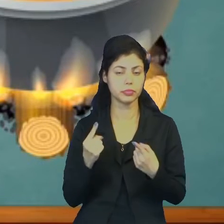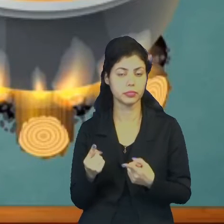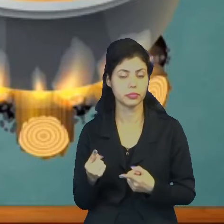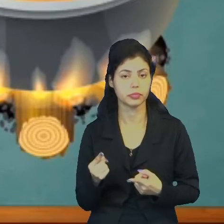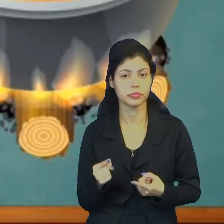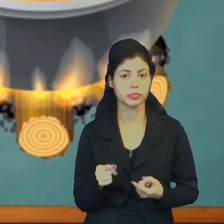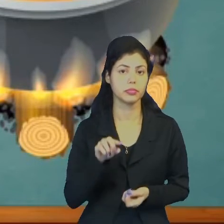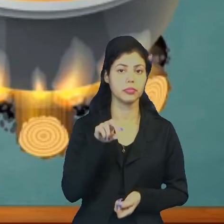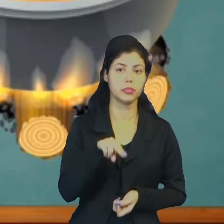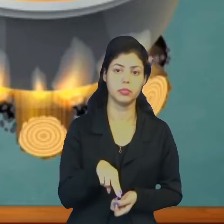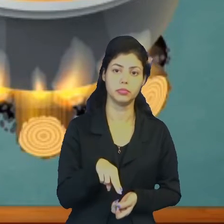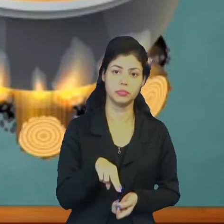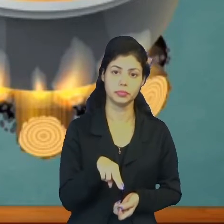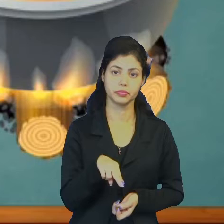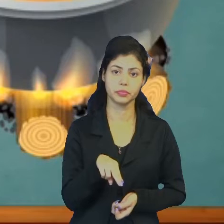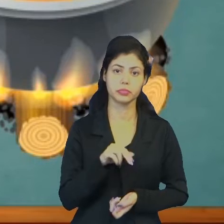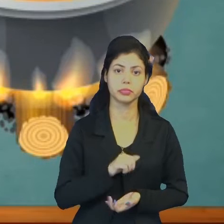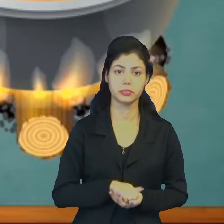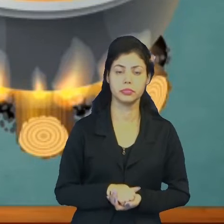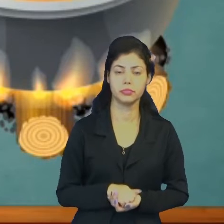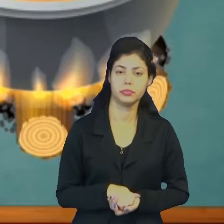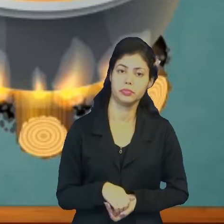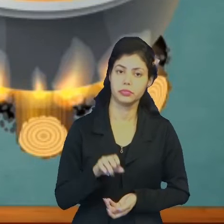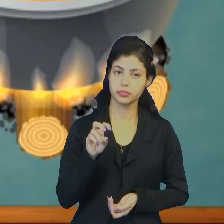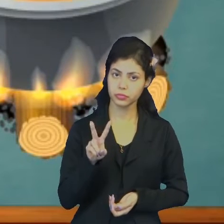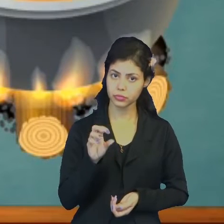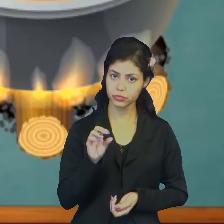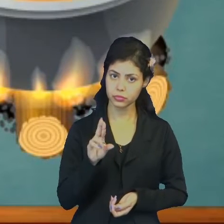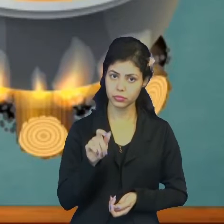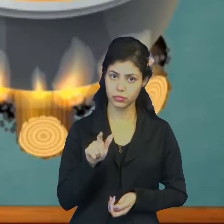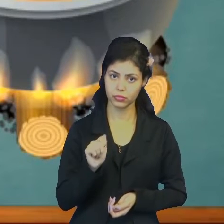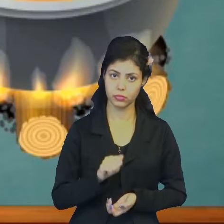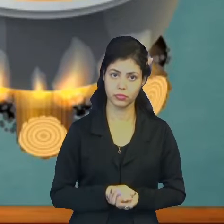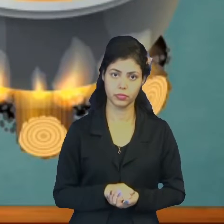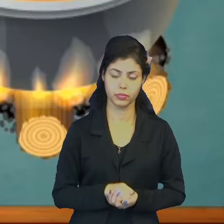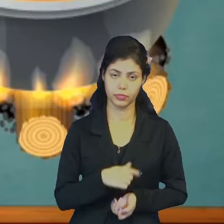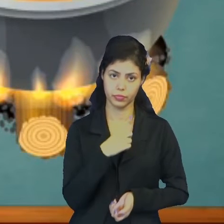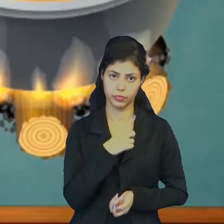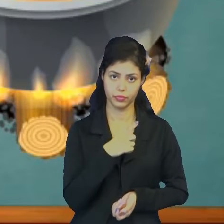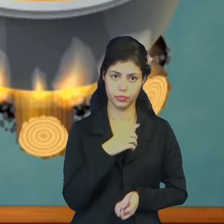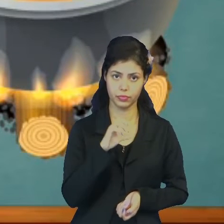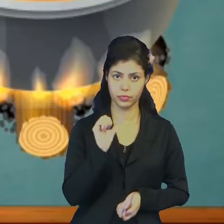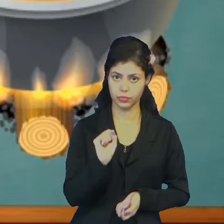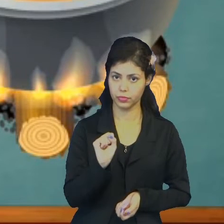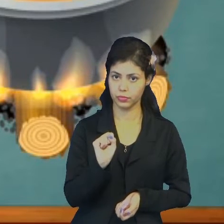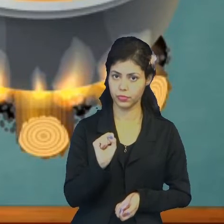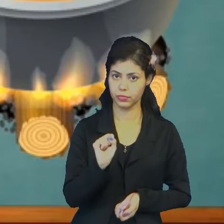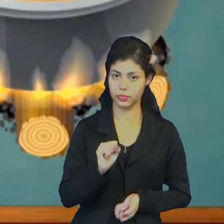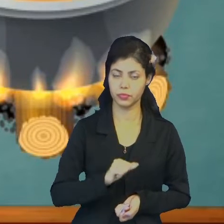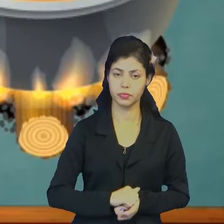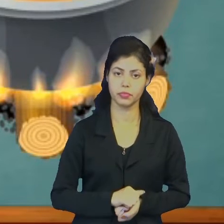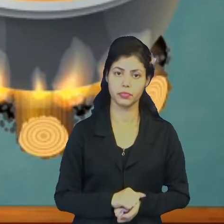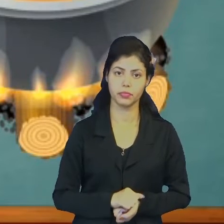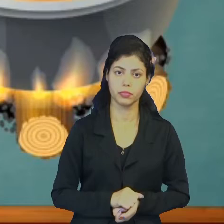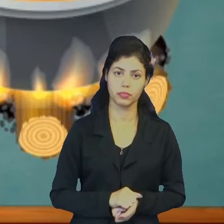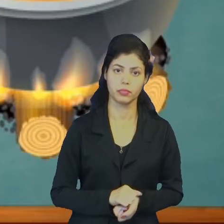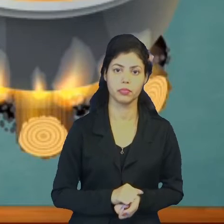uma consoante e uma vogal. Então, no meio, eu vou usar um S só.